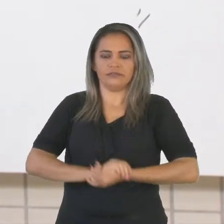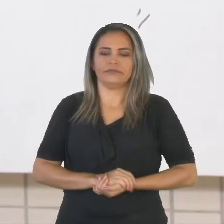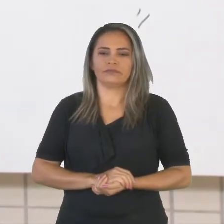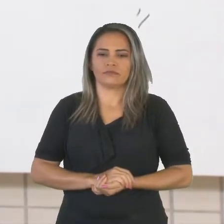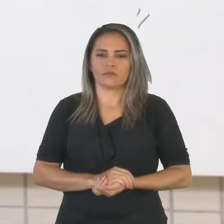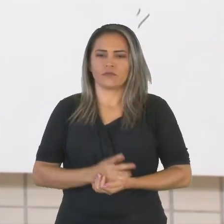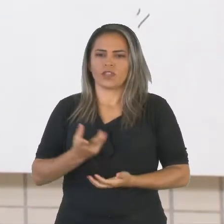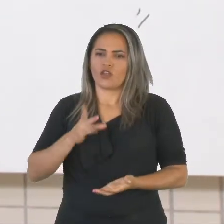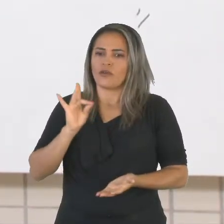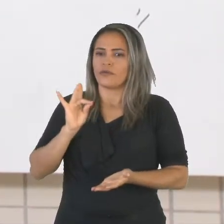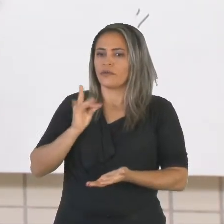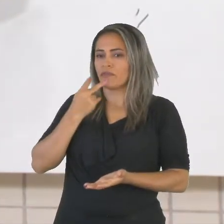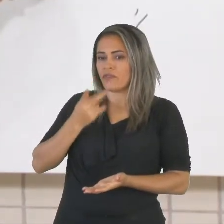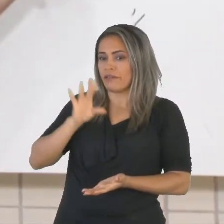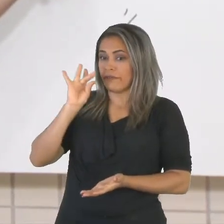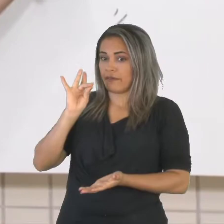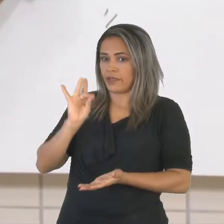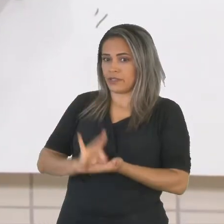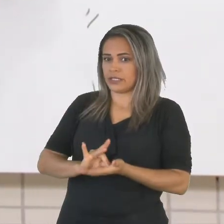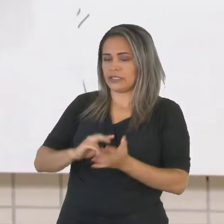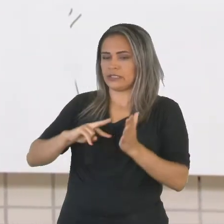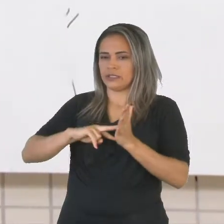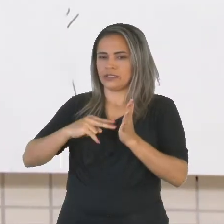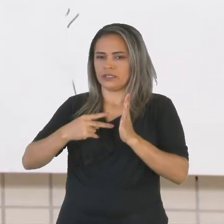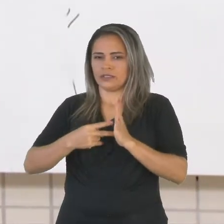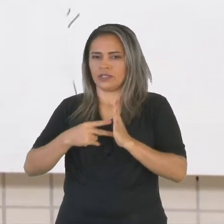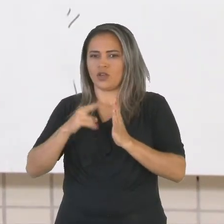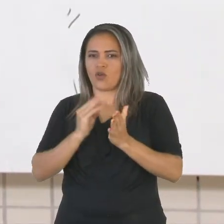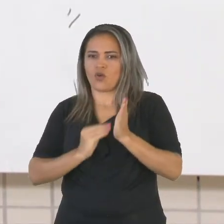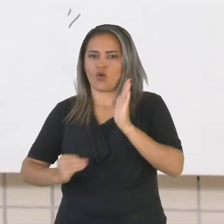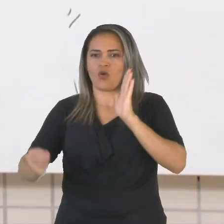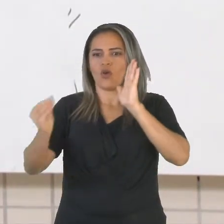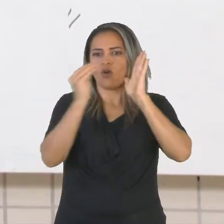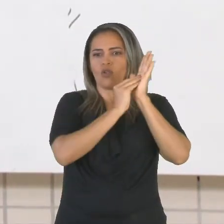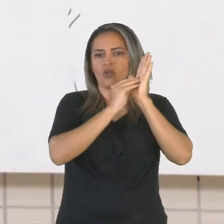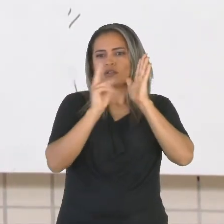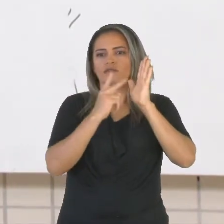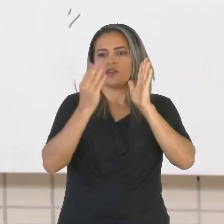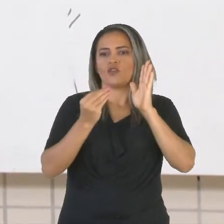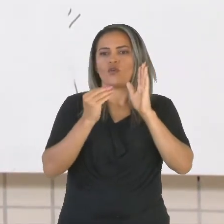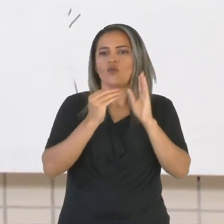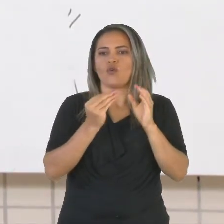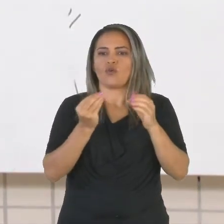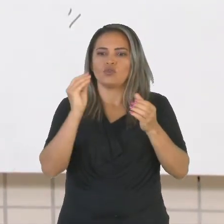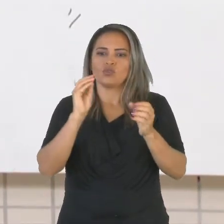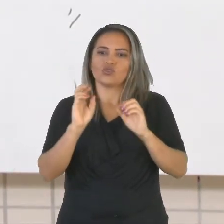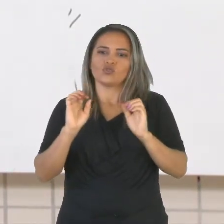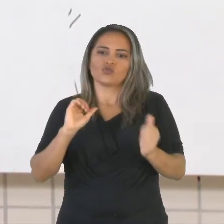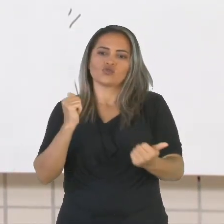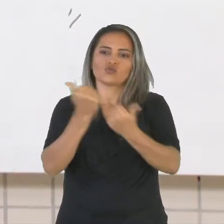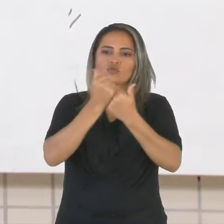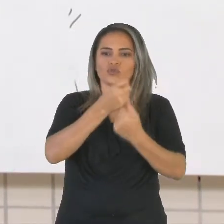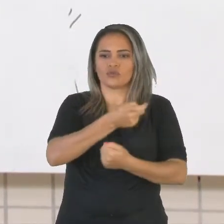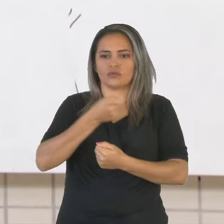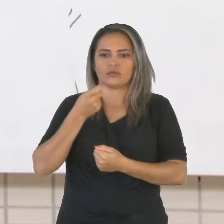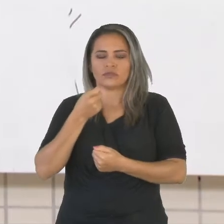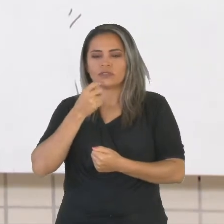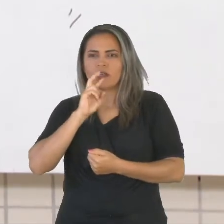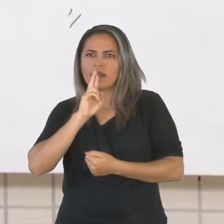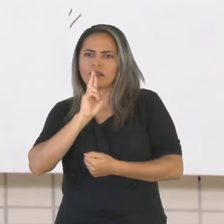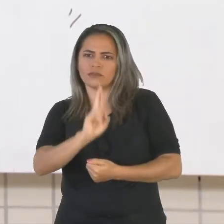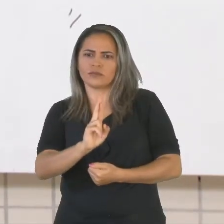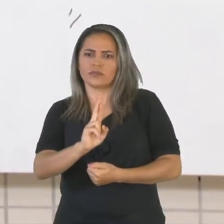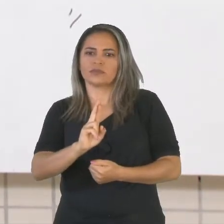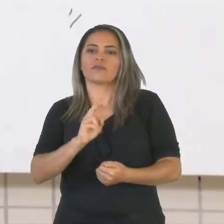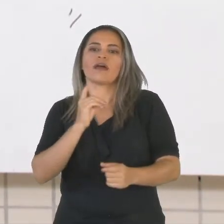fazem ser verdadeira, significa colocar esse valor no lugar do x, resolver e realmente encontrar o